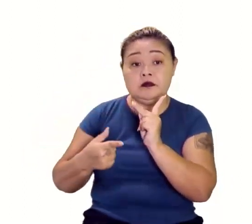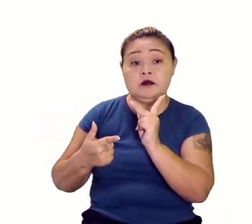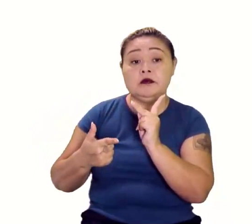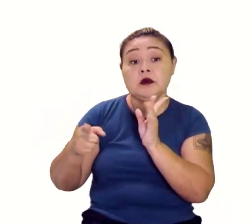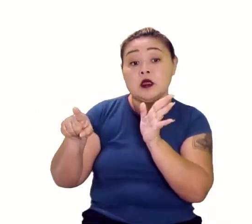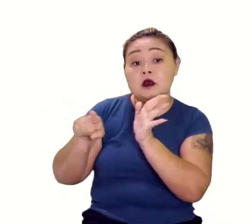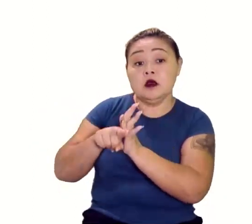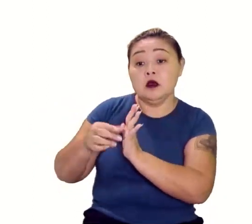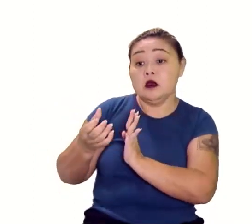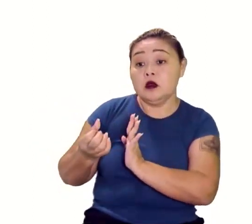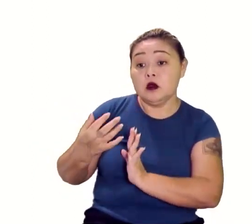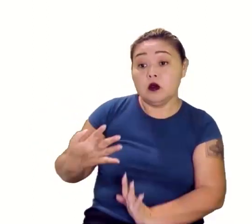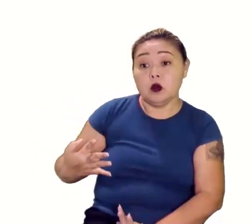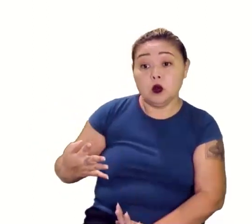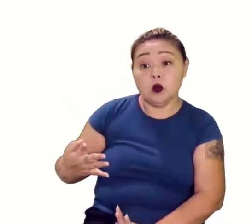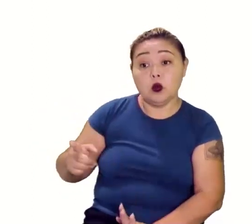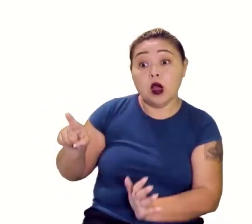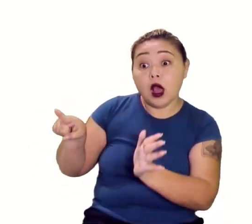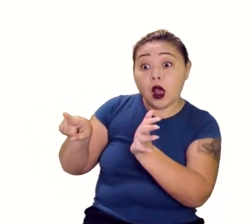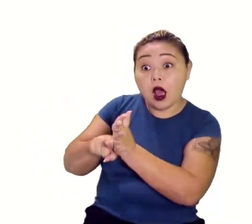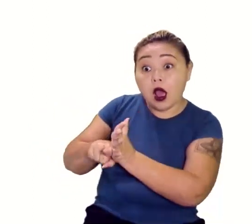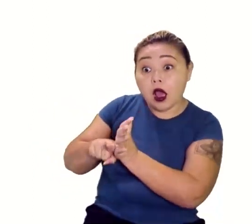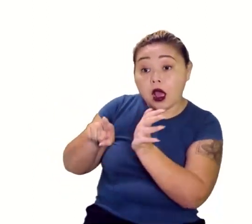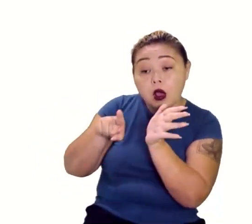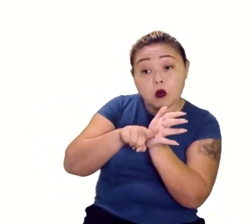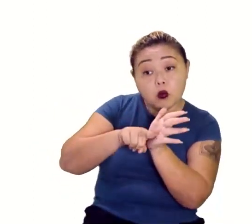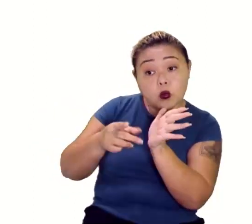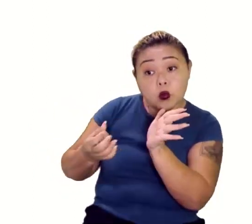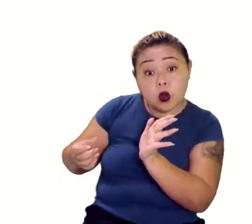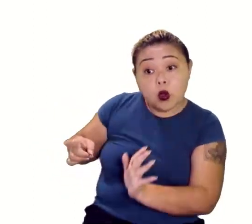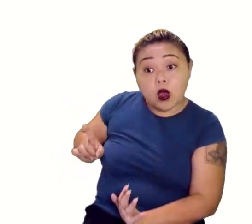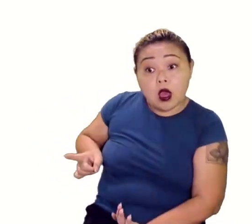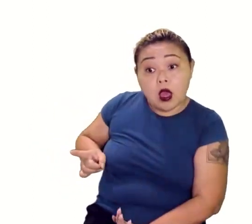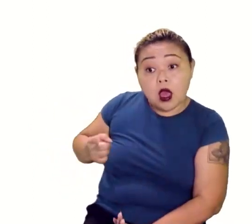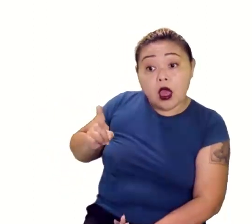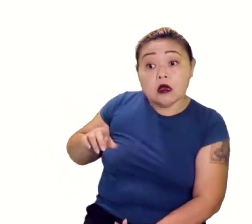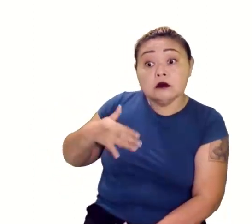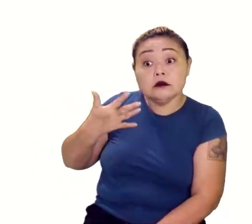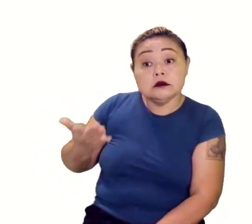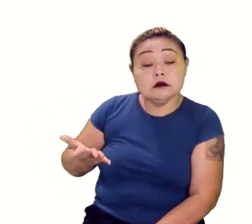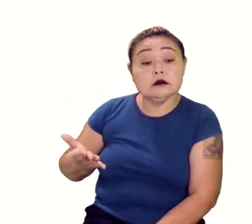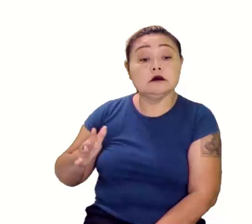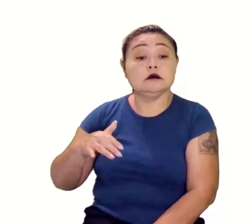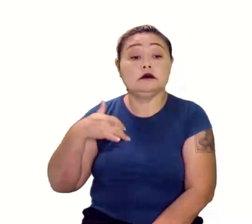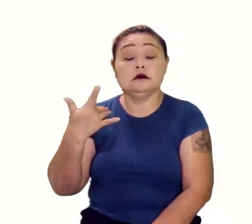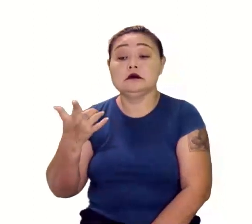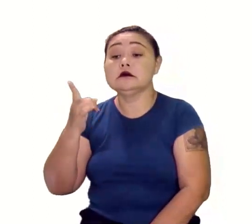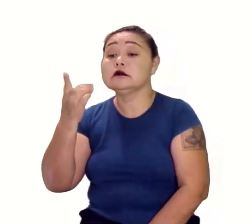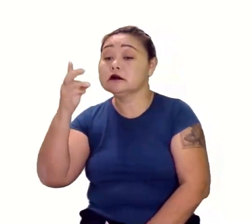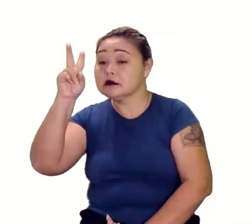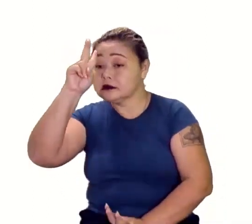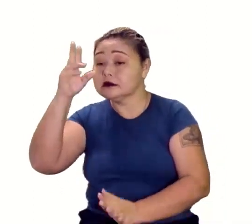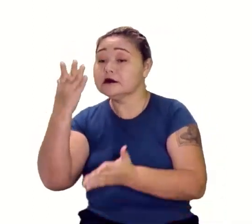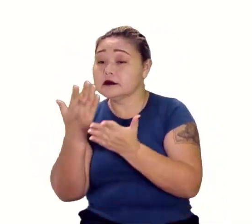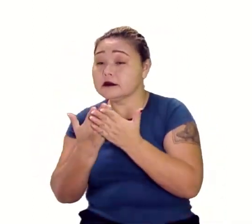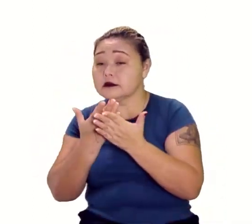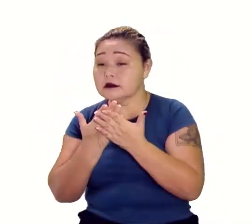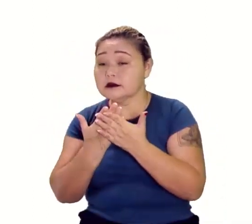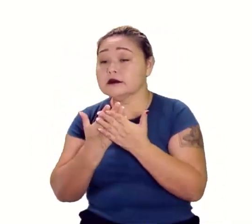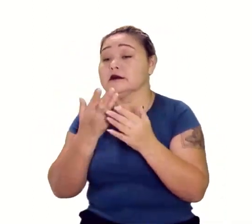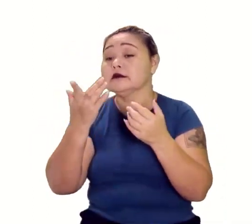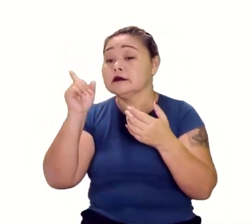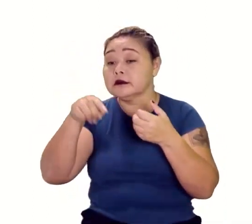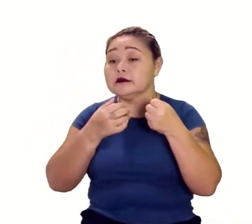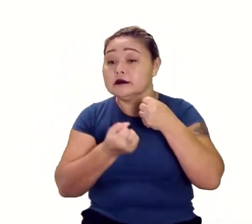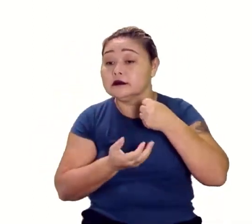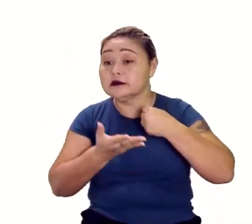64. Aí, ixi, Maria, agora tem um sinal de menos aqui. Isso. Agora que são elas. Mas nós vamos lembrar que na aula de potência, como estamos falando